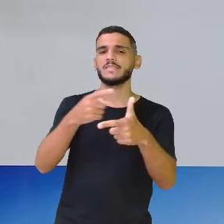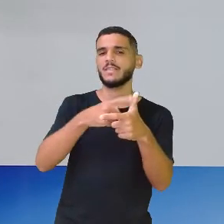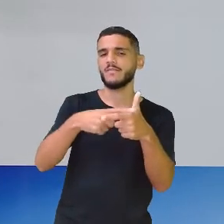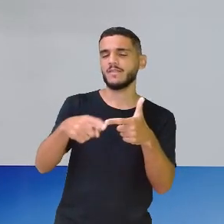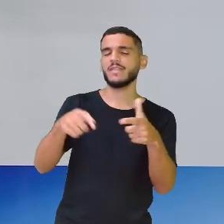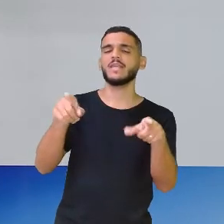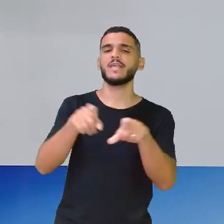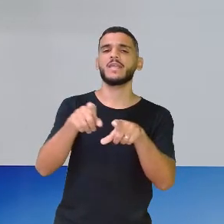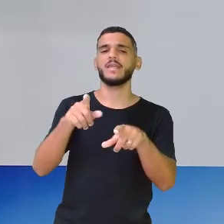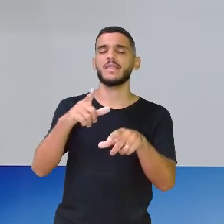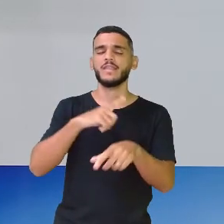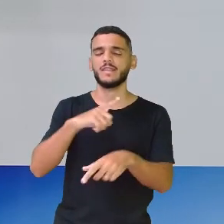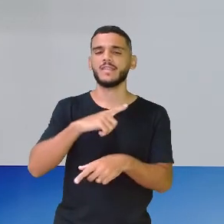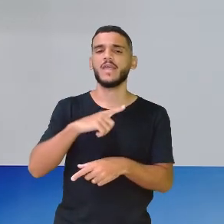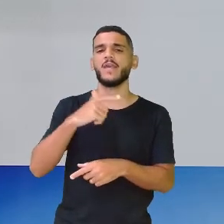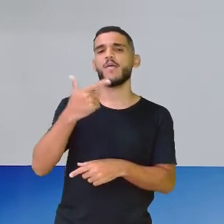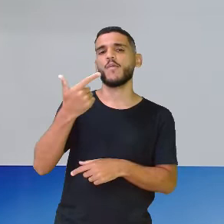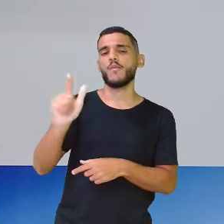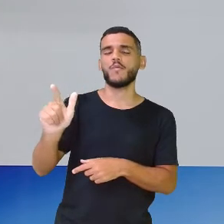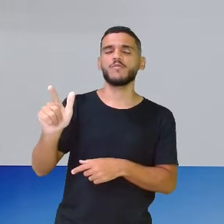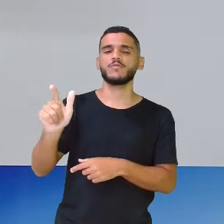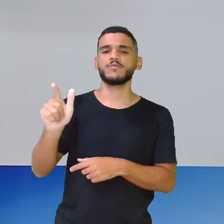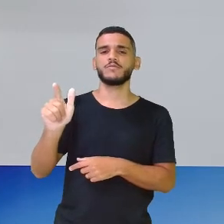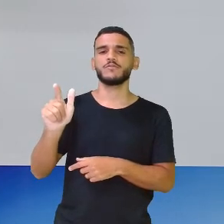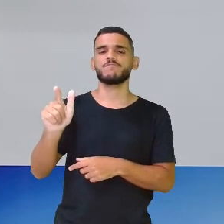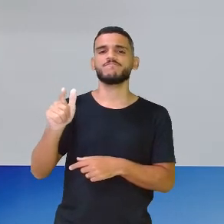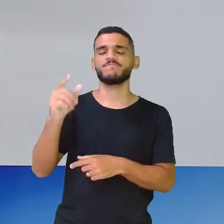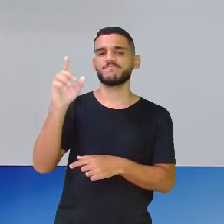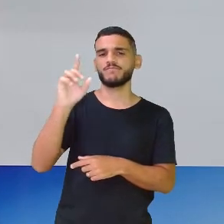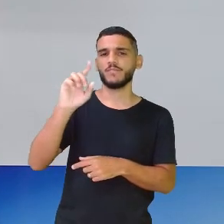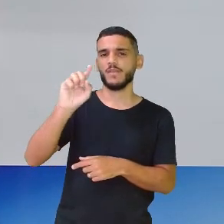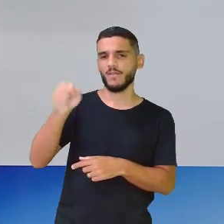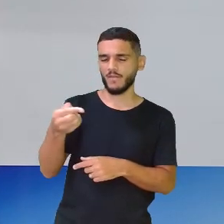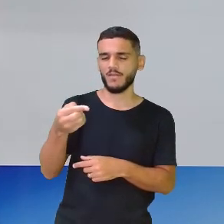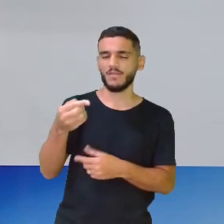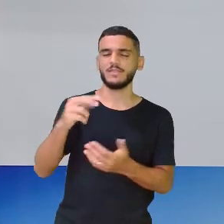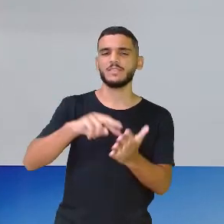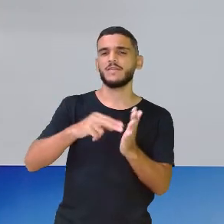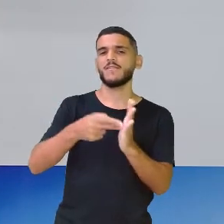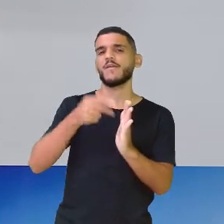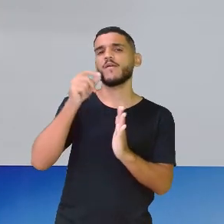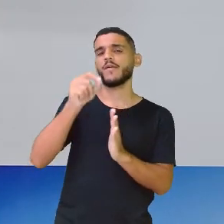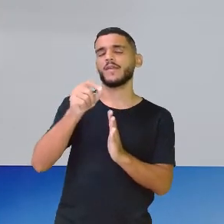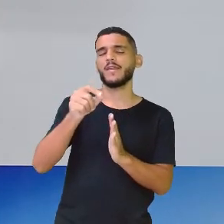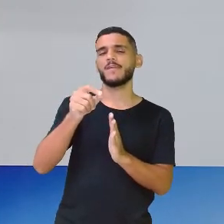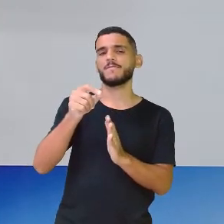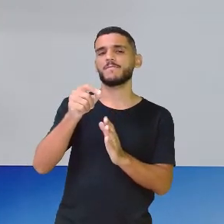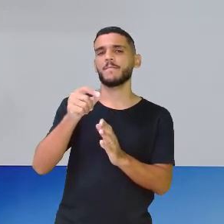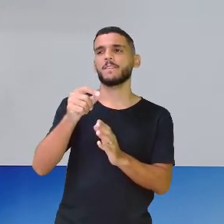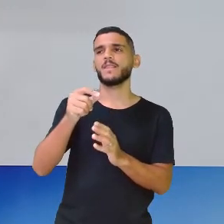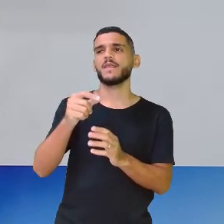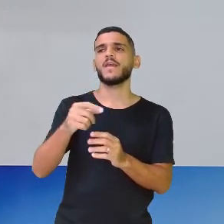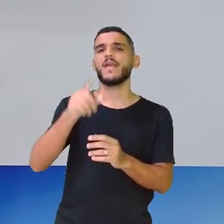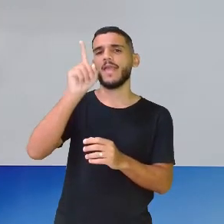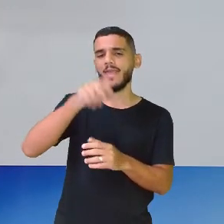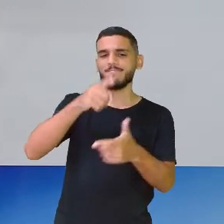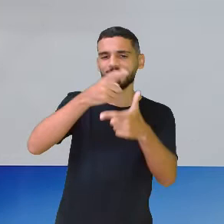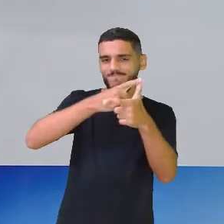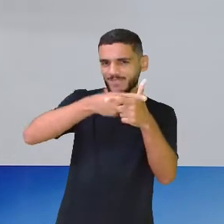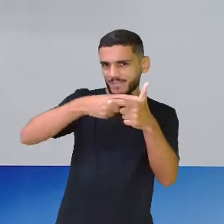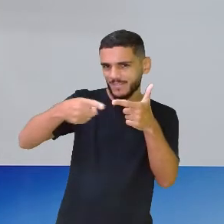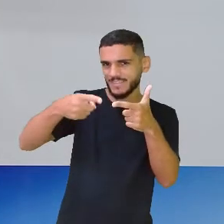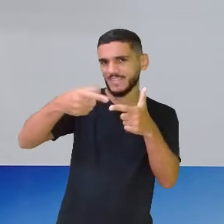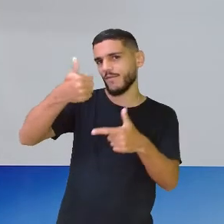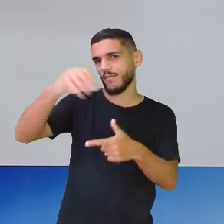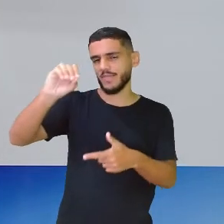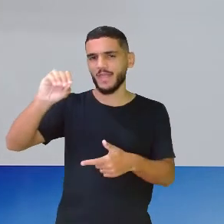do agrupamento de 10 em 10? Quando eu falo de números decimais, eu também faço essa divisão em 10.